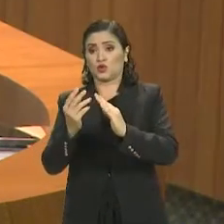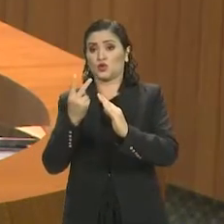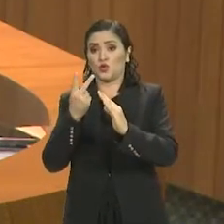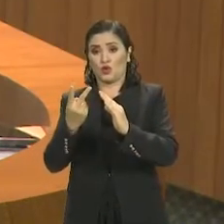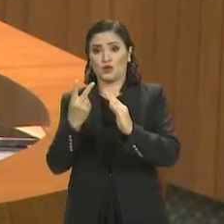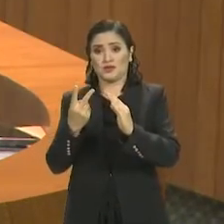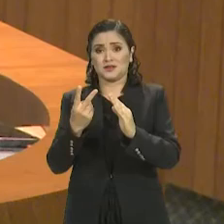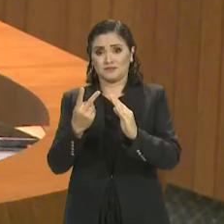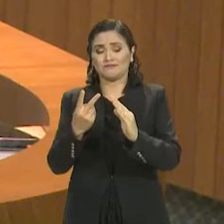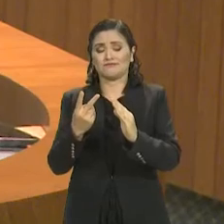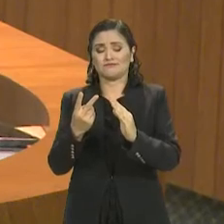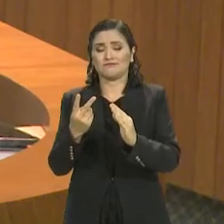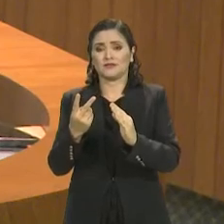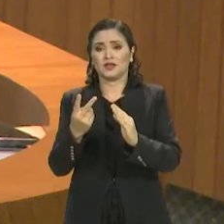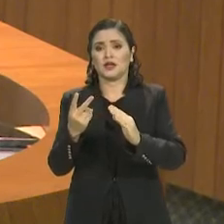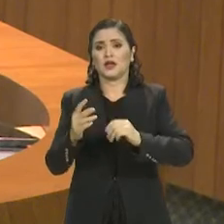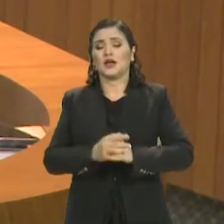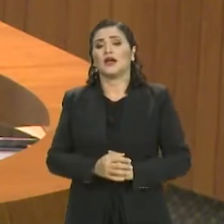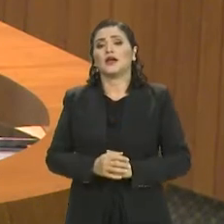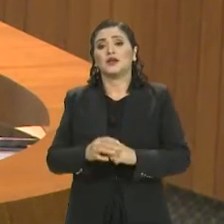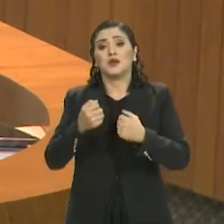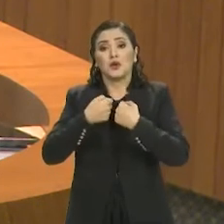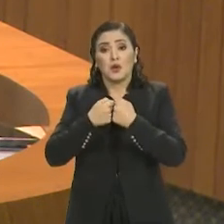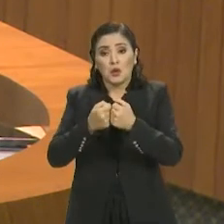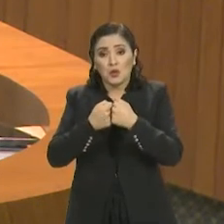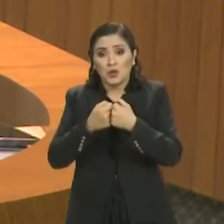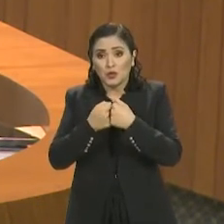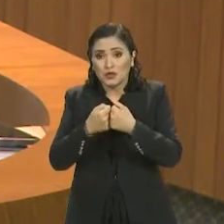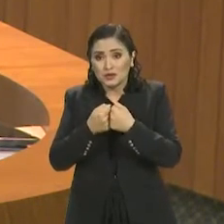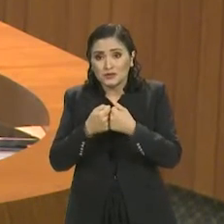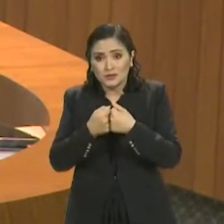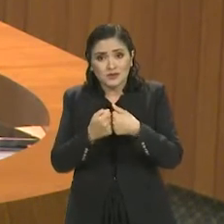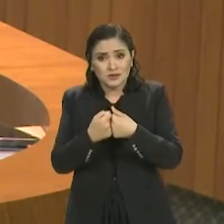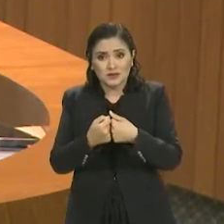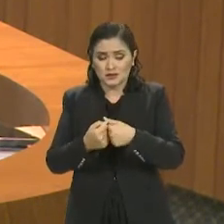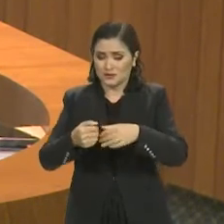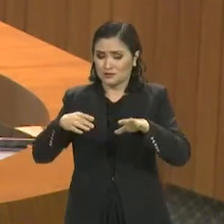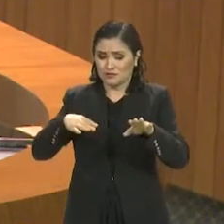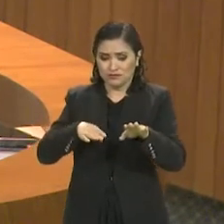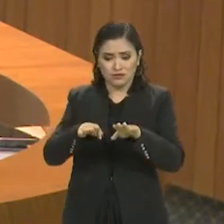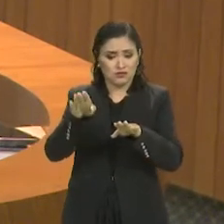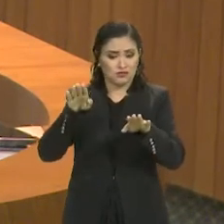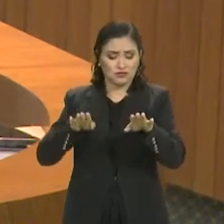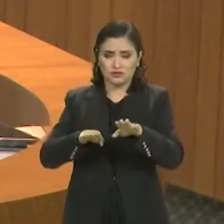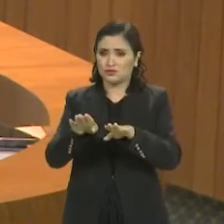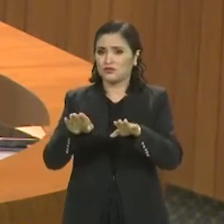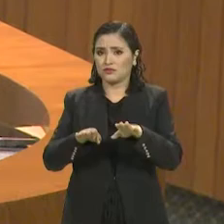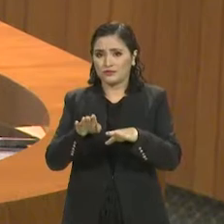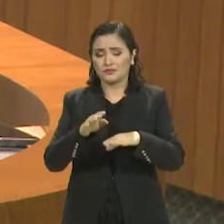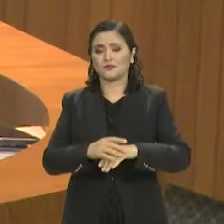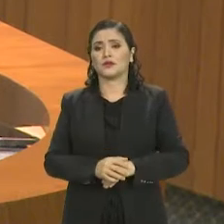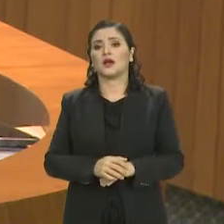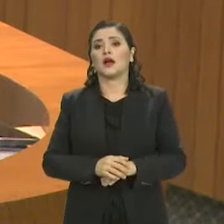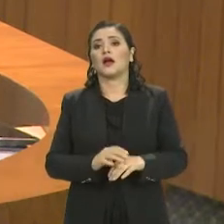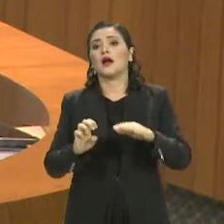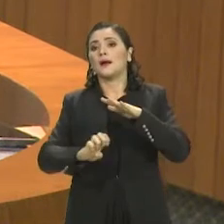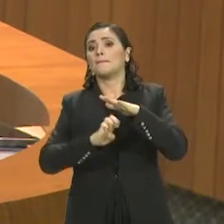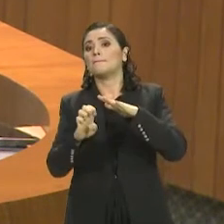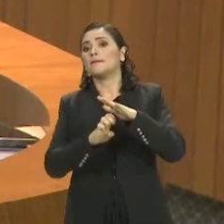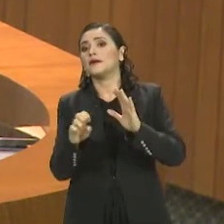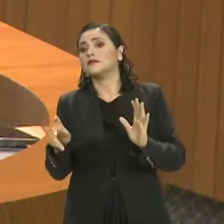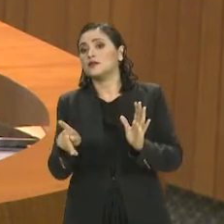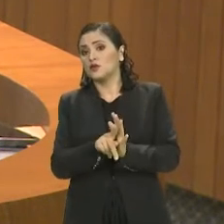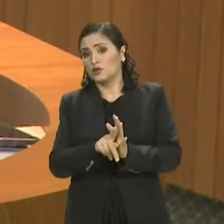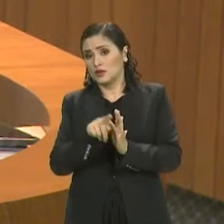empresa responsável, conhecidíssima aqui no Maranhão já, Aviação Primor, sabia dos problemas há muito tempo. O documento,